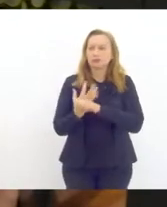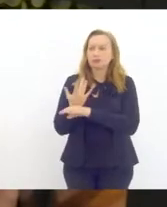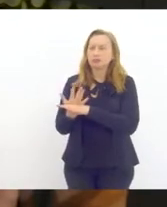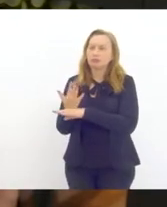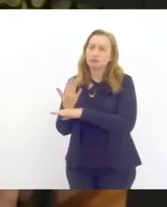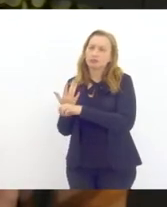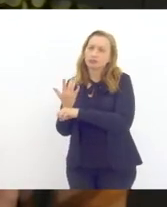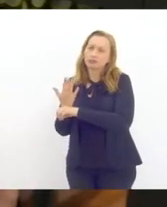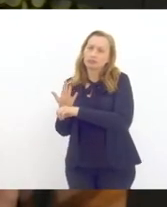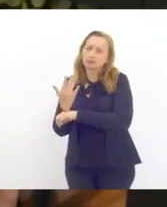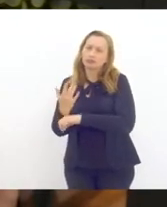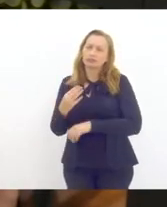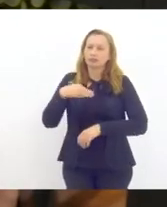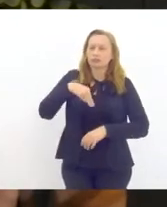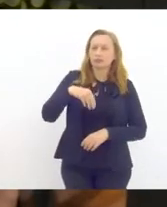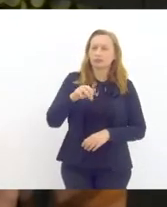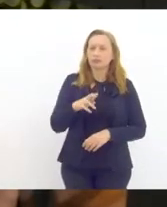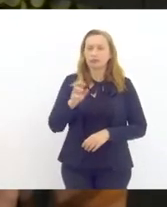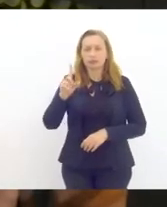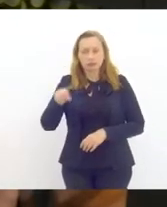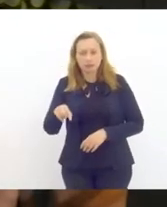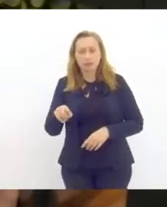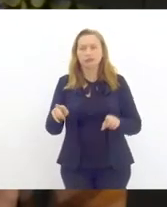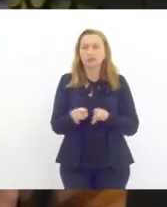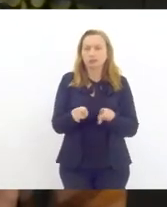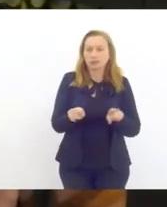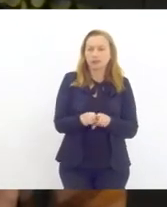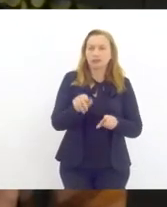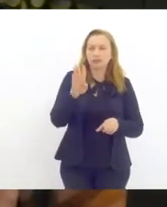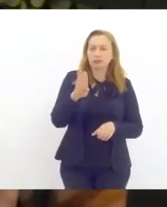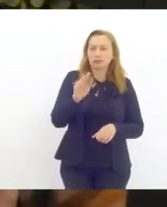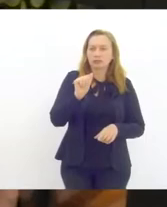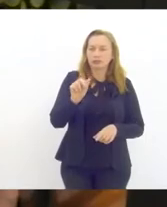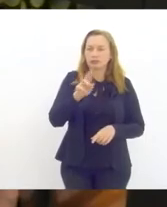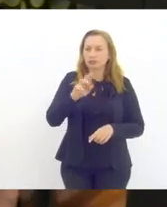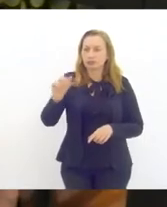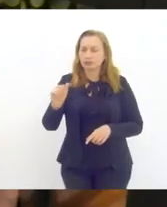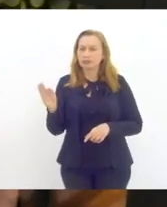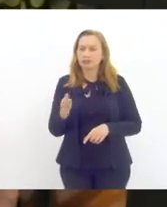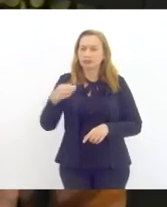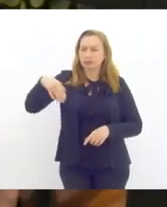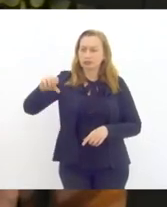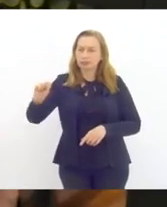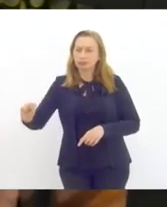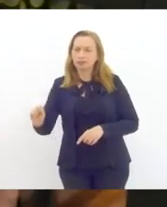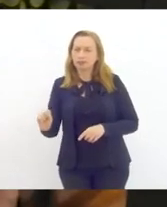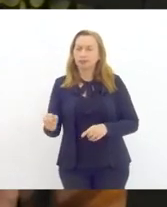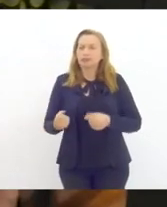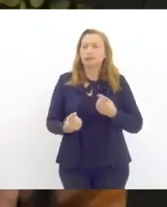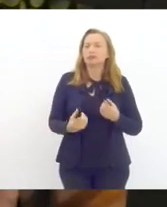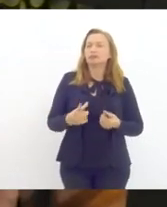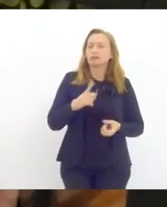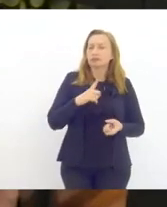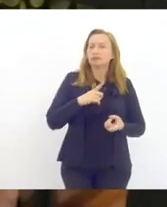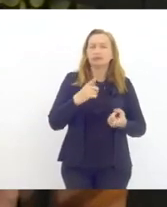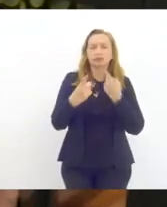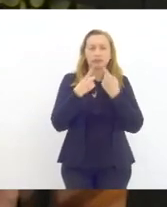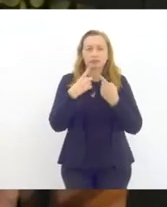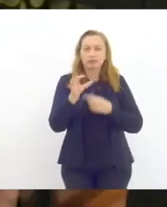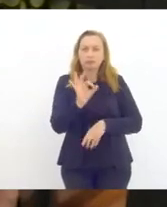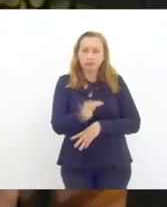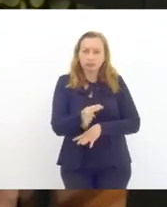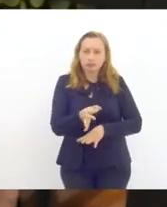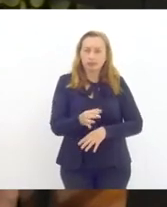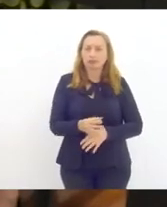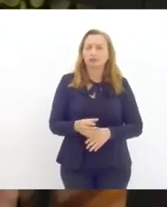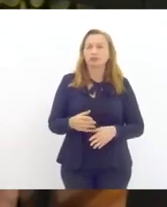Caxias, de Maricá e Barra Mansa, com o intuito exatamente de promover a discussão necessária